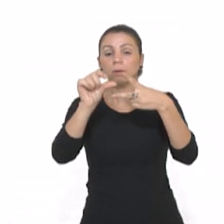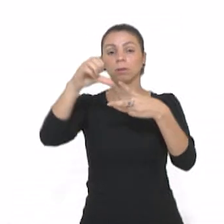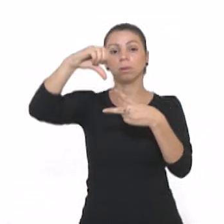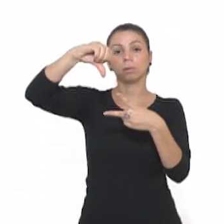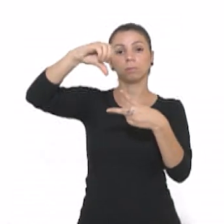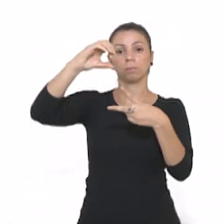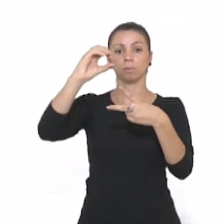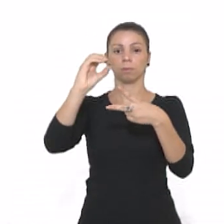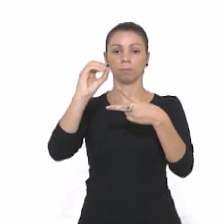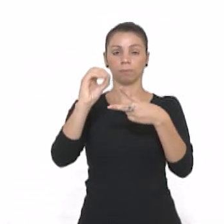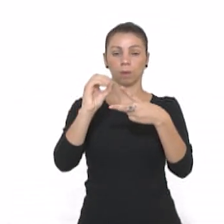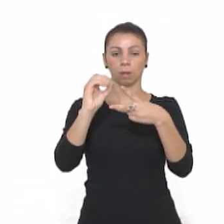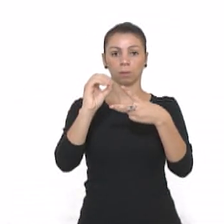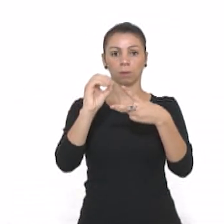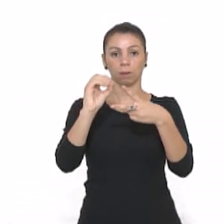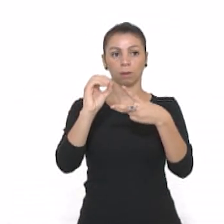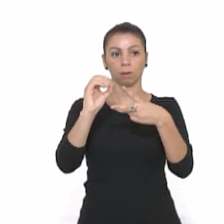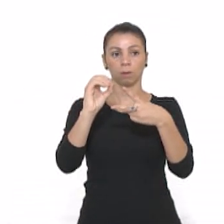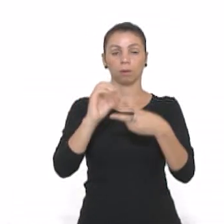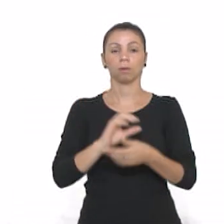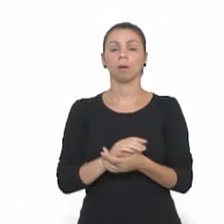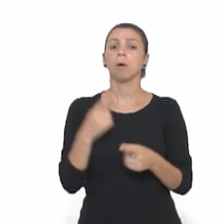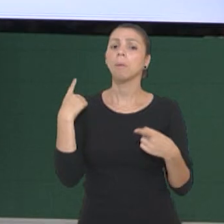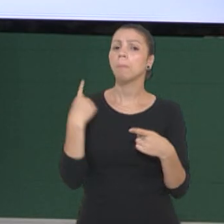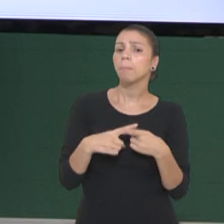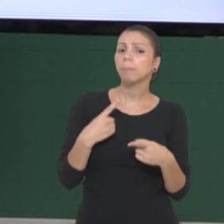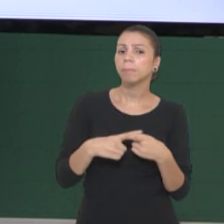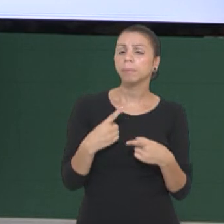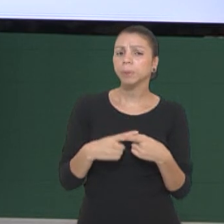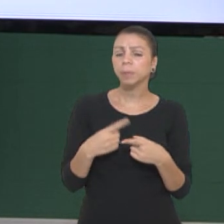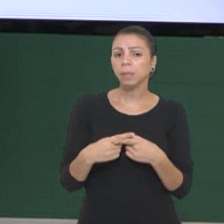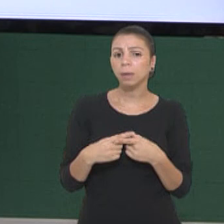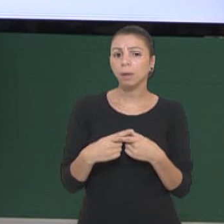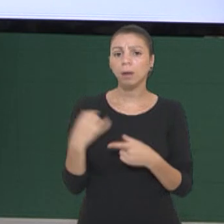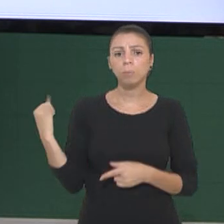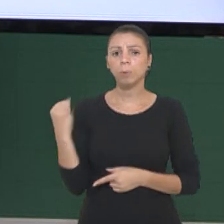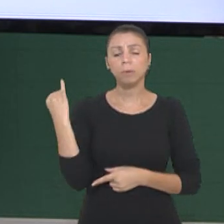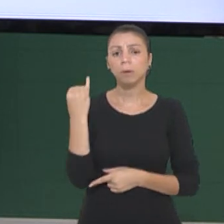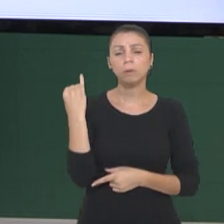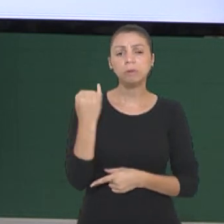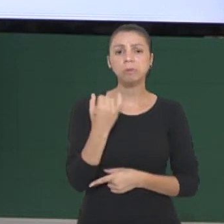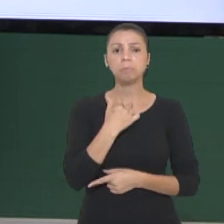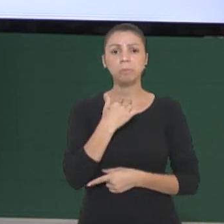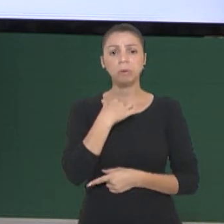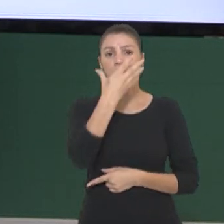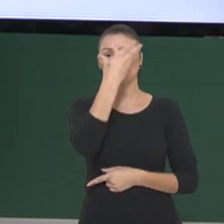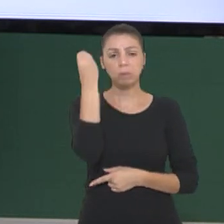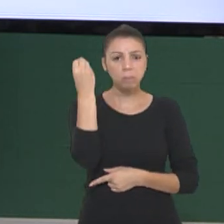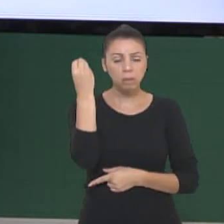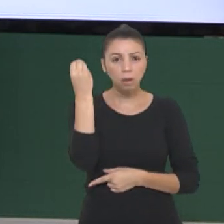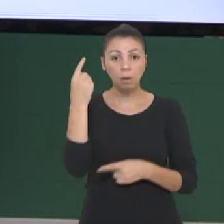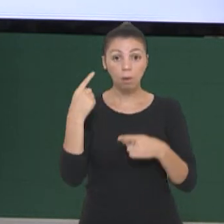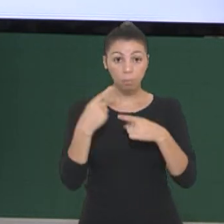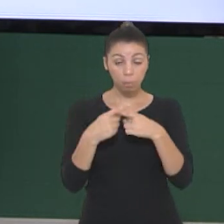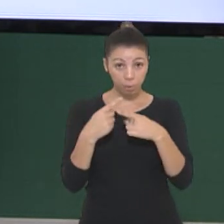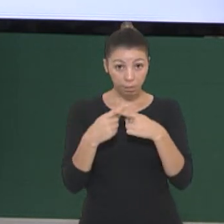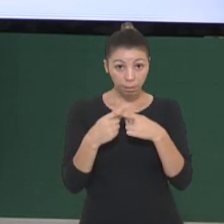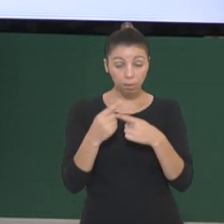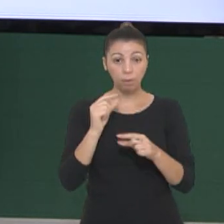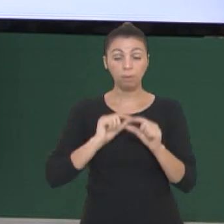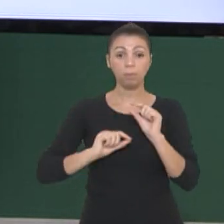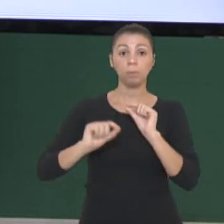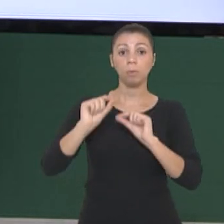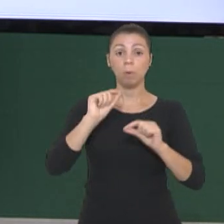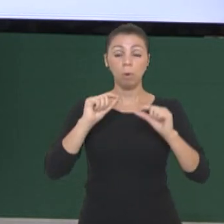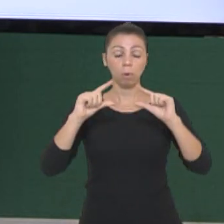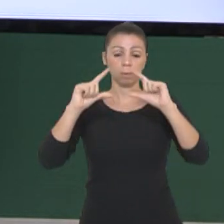quê? Ao passar das aulas, nós vamos verificar que os triângulos, eles têm o quê? Nós já vimos que